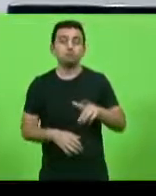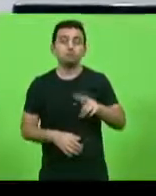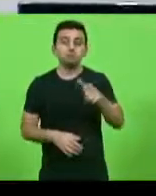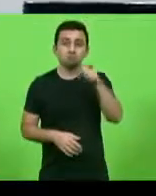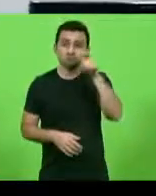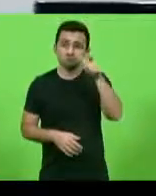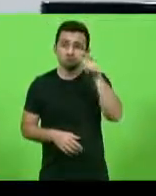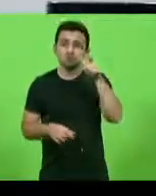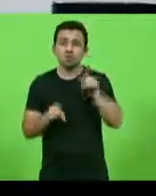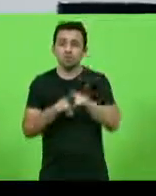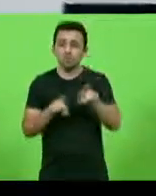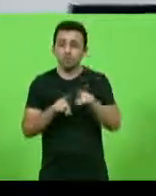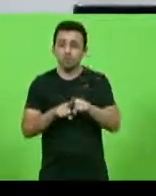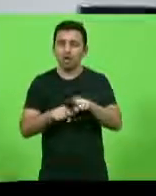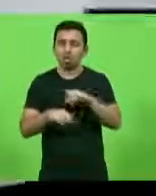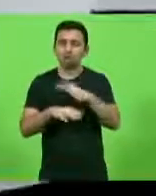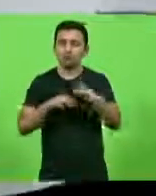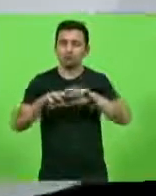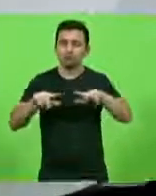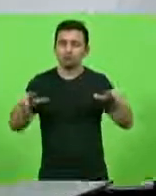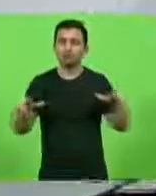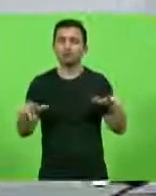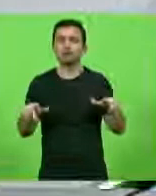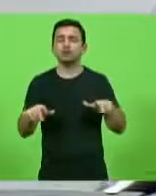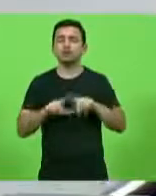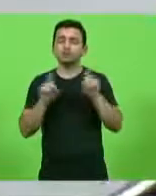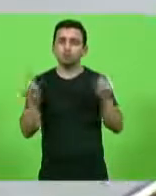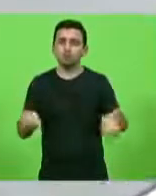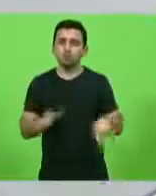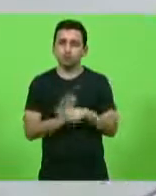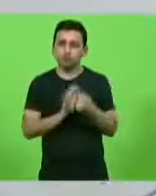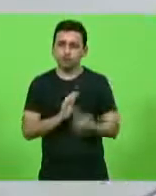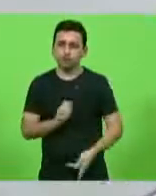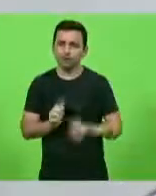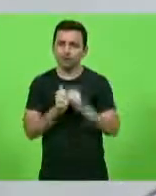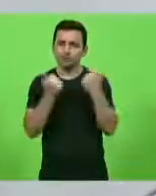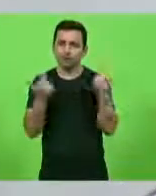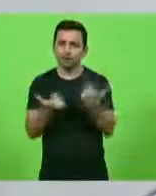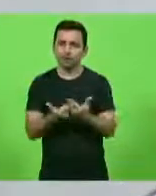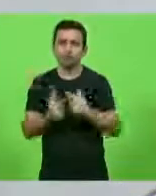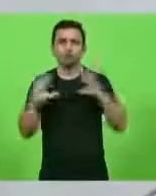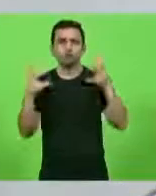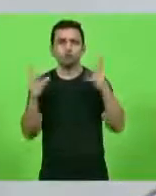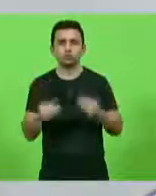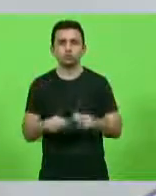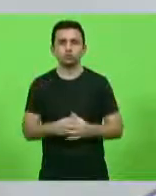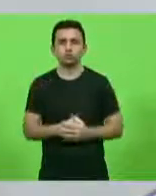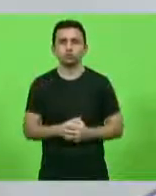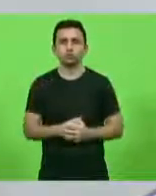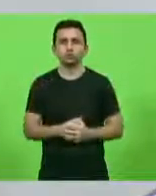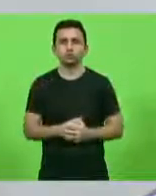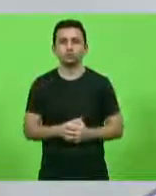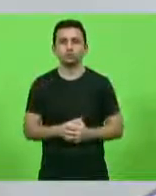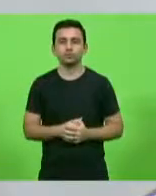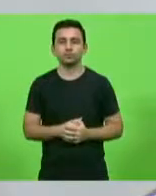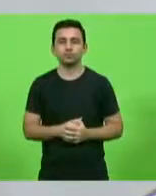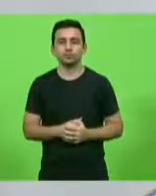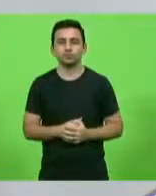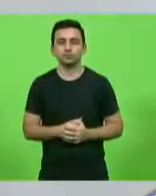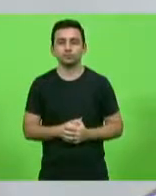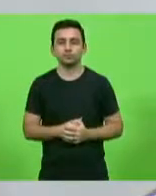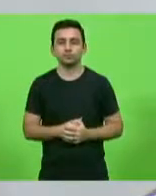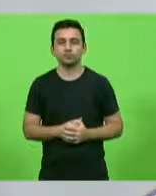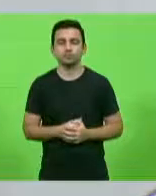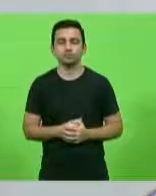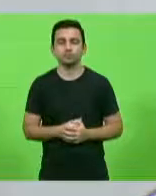canais respectivos, servidores da casa, enfim, a todos, a todos. Senhor presidente,